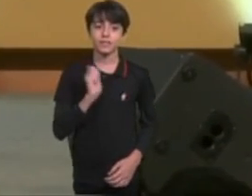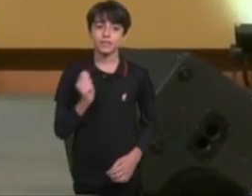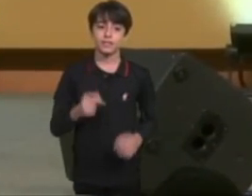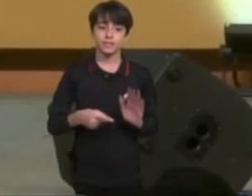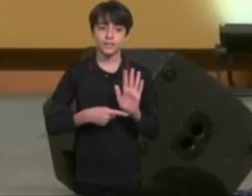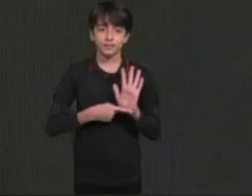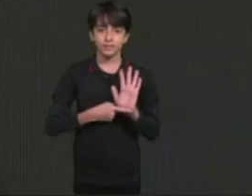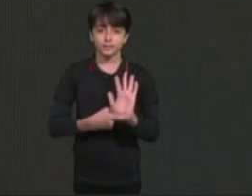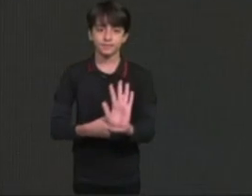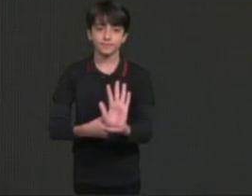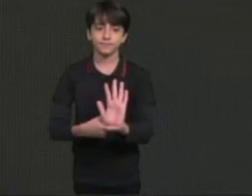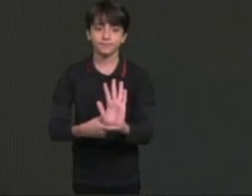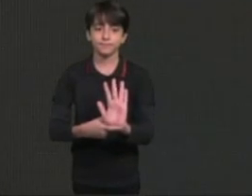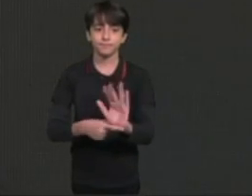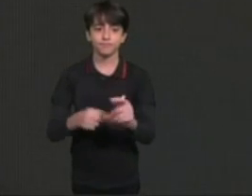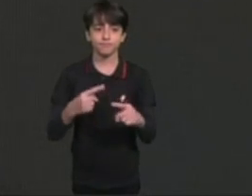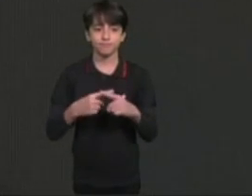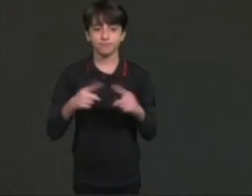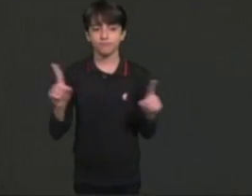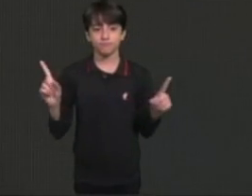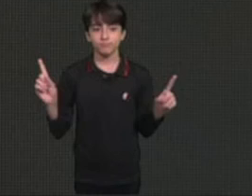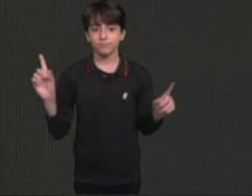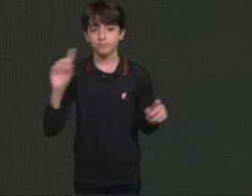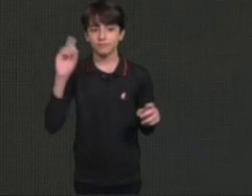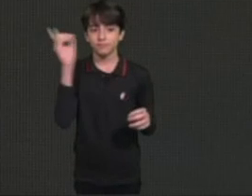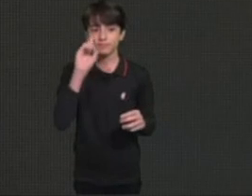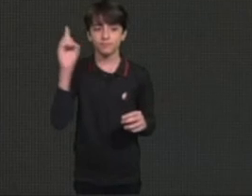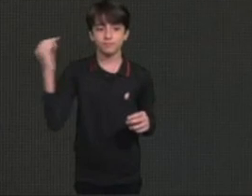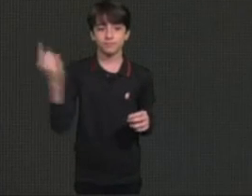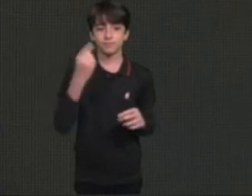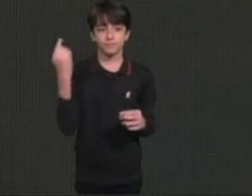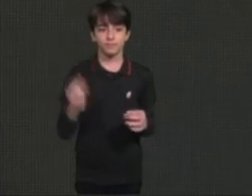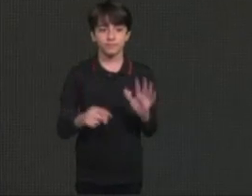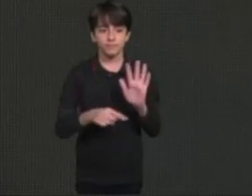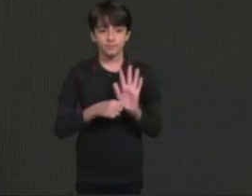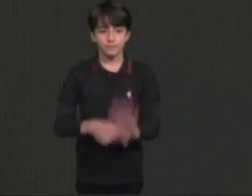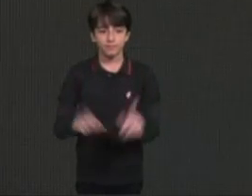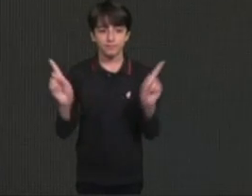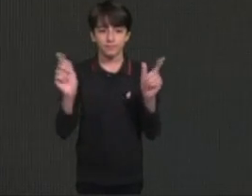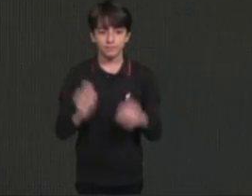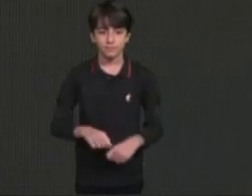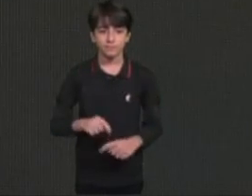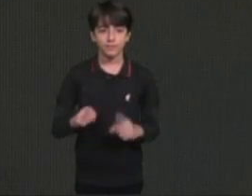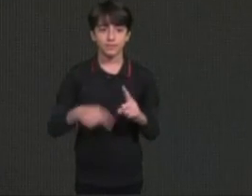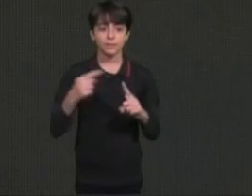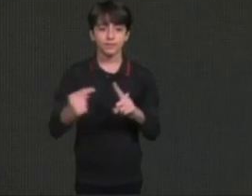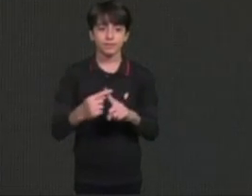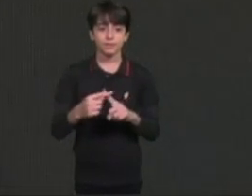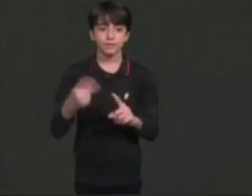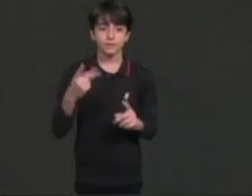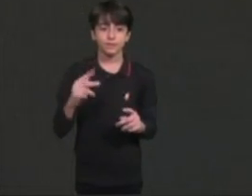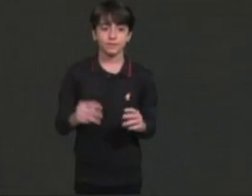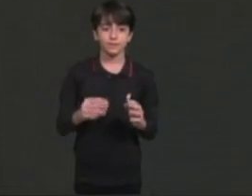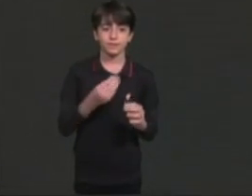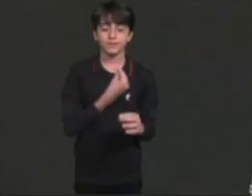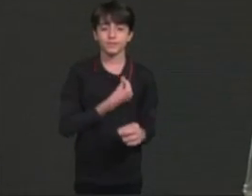para Deus através de Cristo entregue sua vida a ele ele tem um grande propósito para você